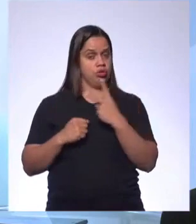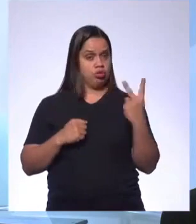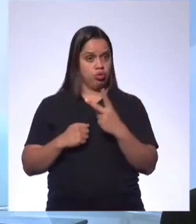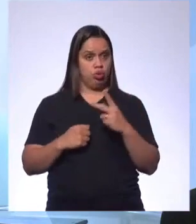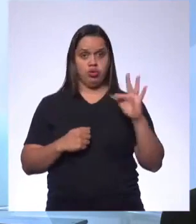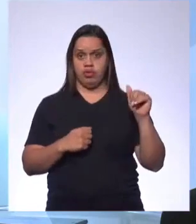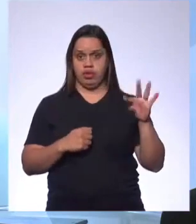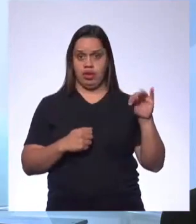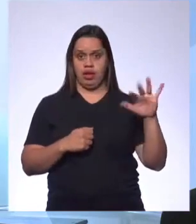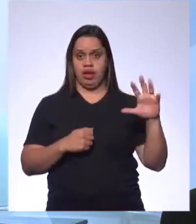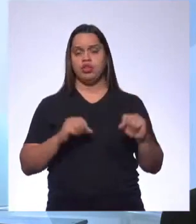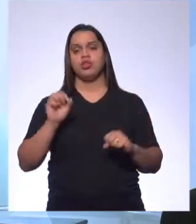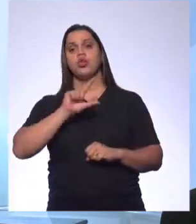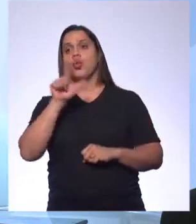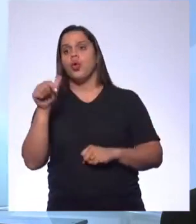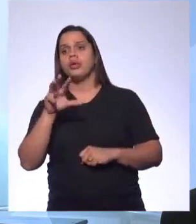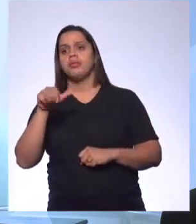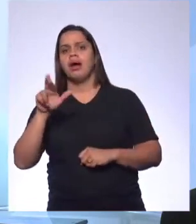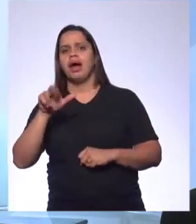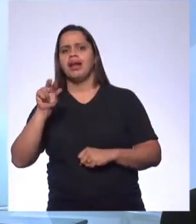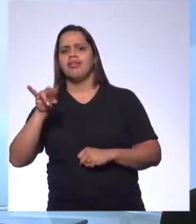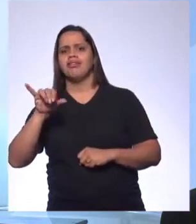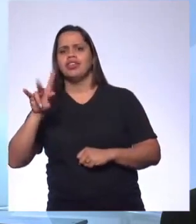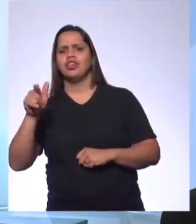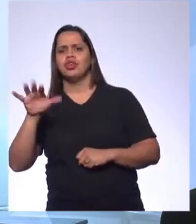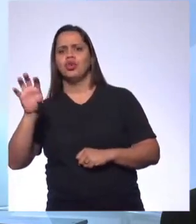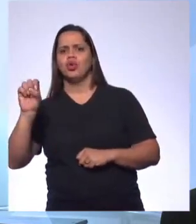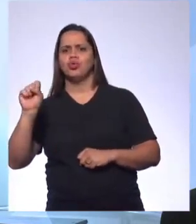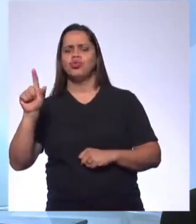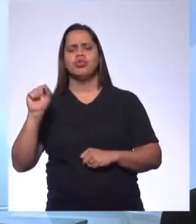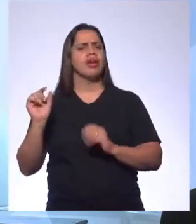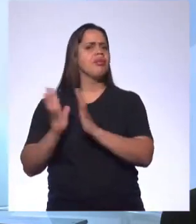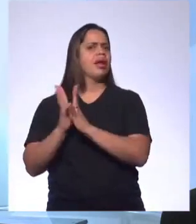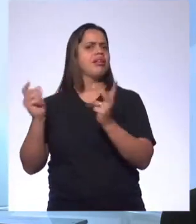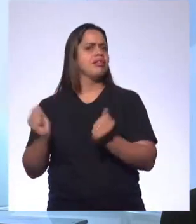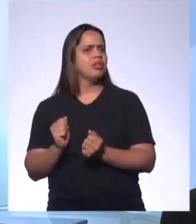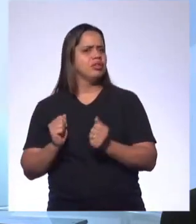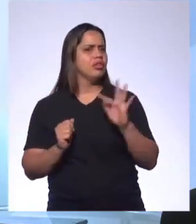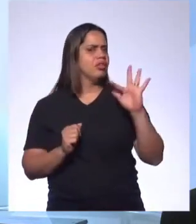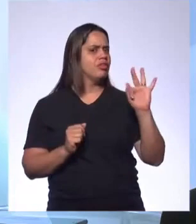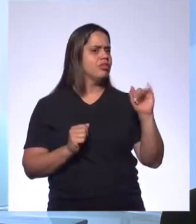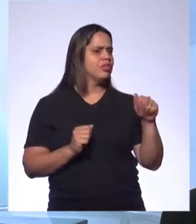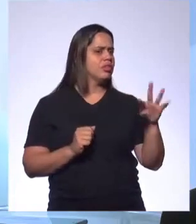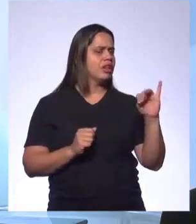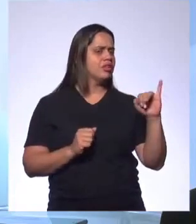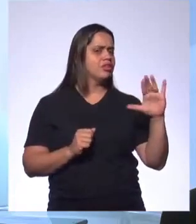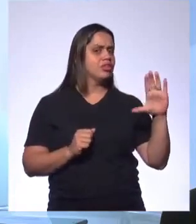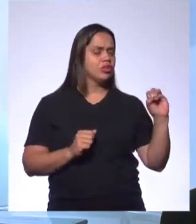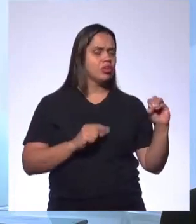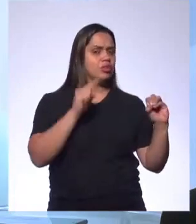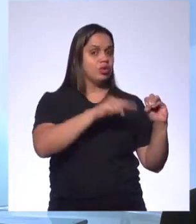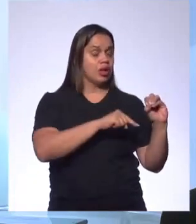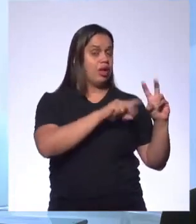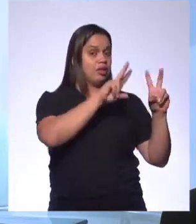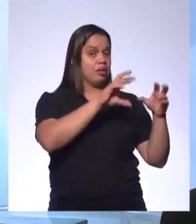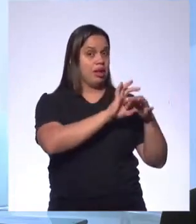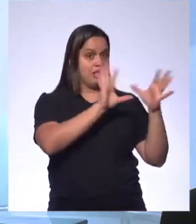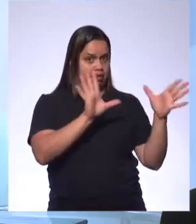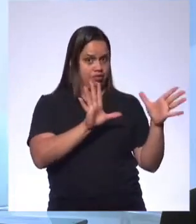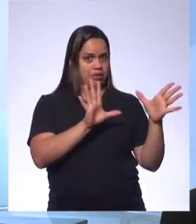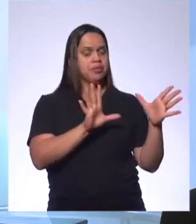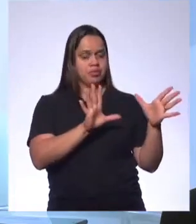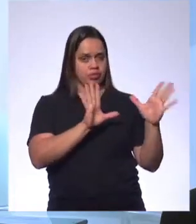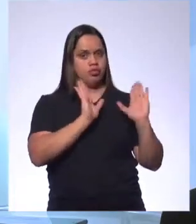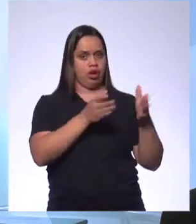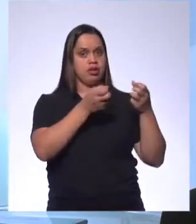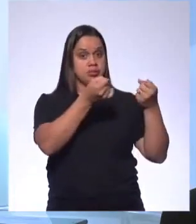conto maravilhoso. Qual a diferença aí de um para o outro? No conto fantástico, eu tenho o tema livre, como